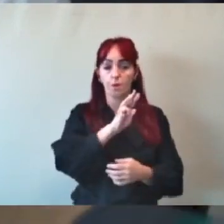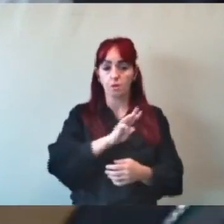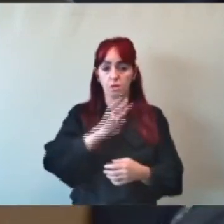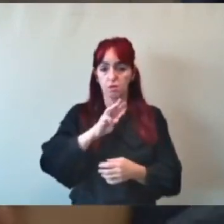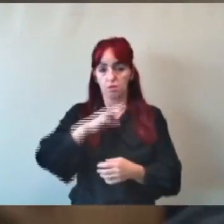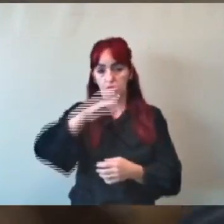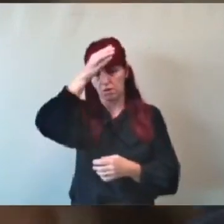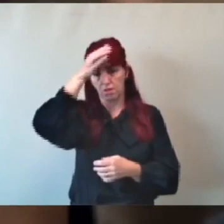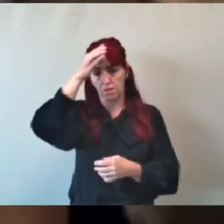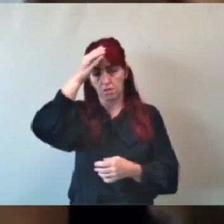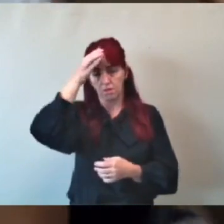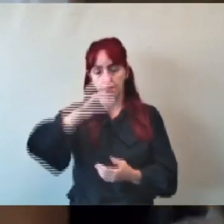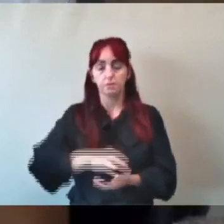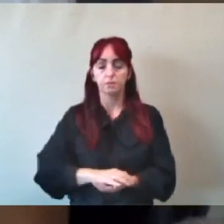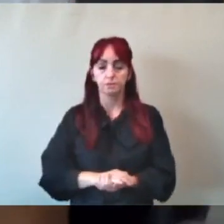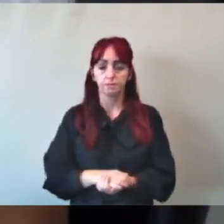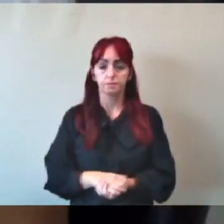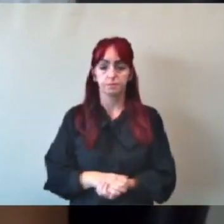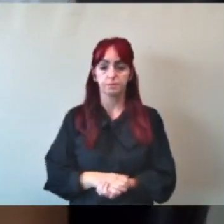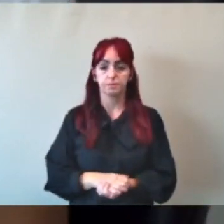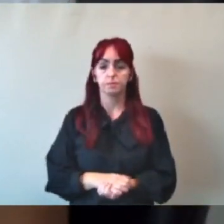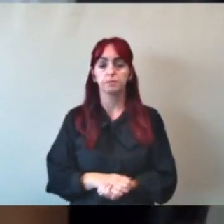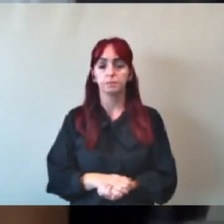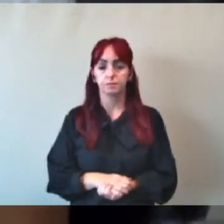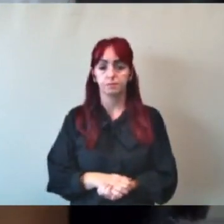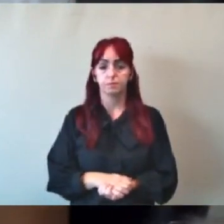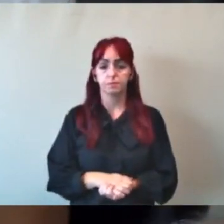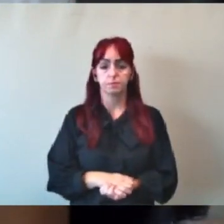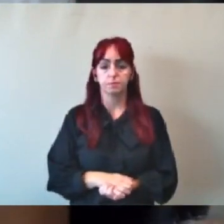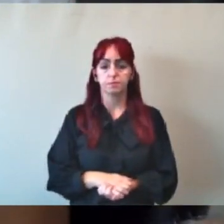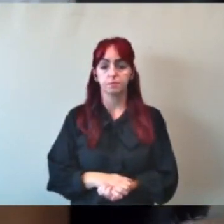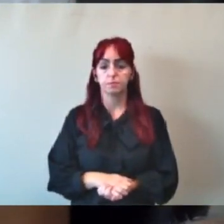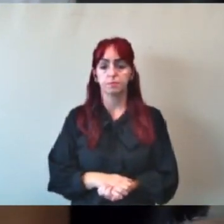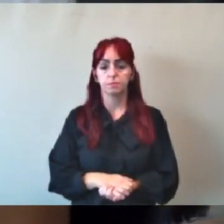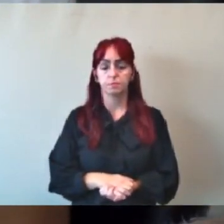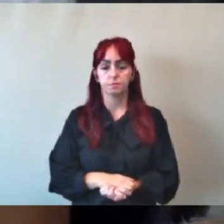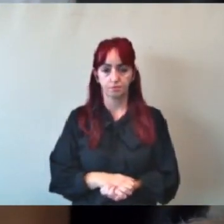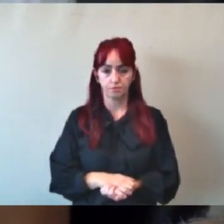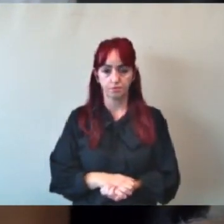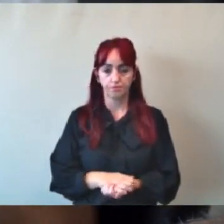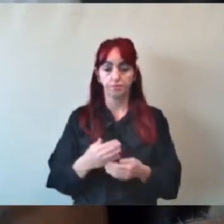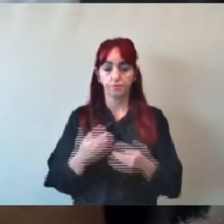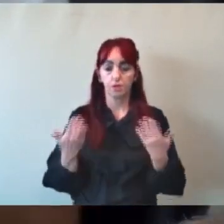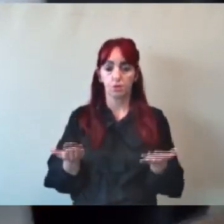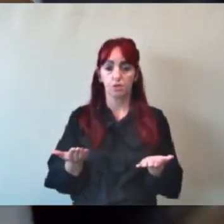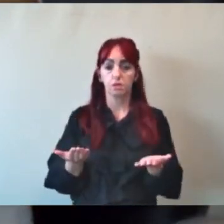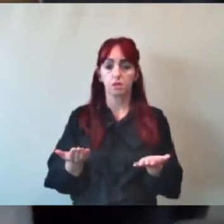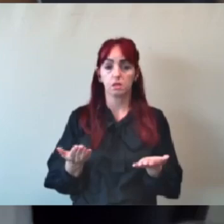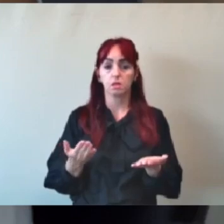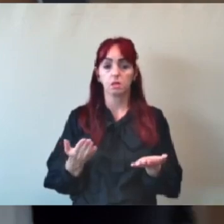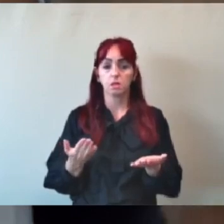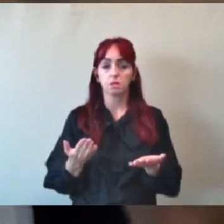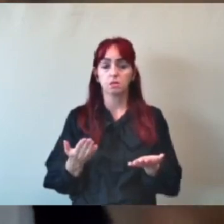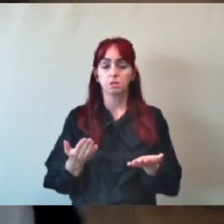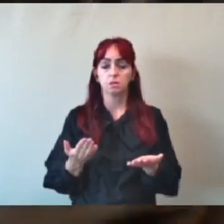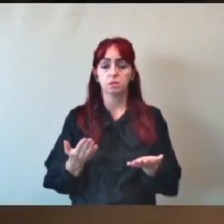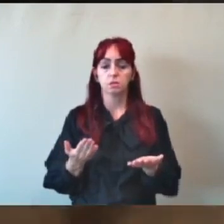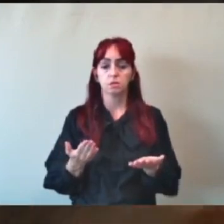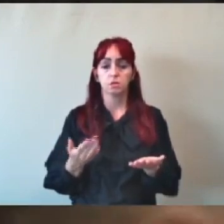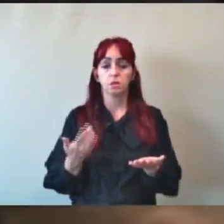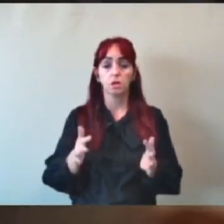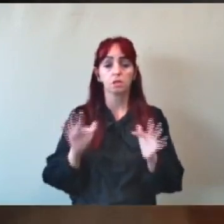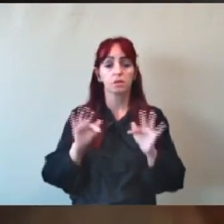Municipal. Muito bem, pessoal. Com isso, nós chegamos a finalização aqui